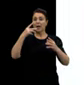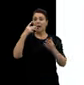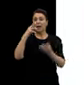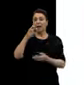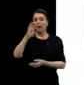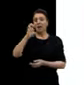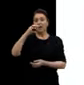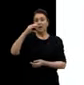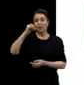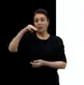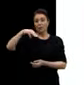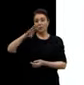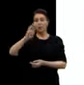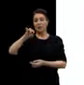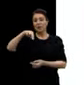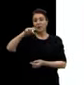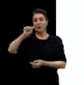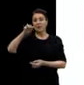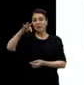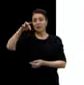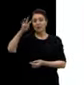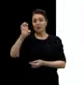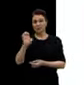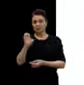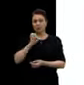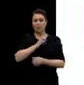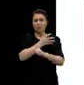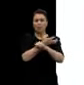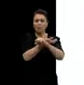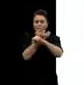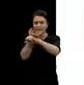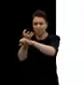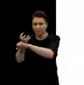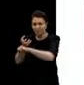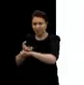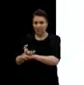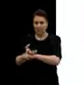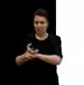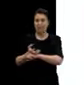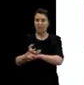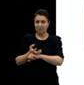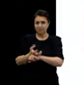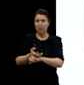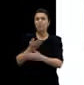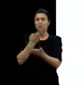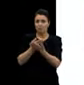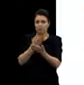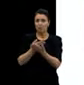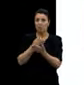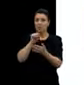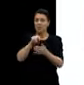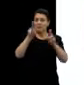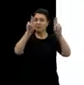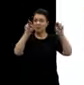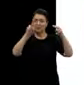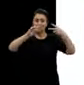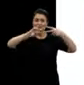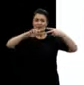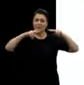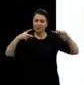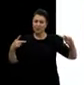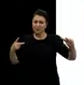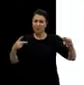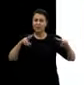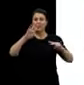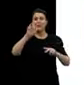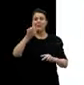vem trazendo várias disciplinas. É um assunto multidisciplinar, que entra genética,